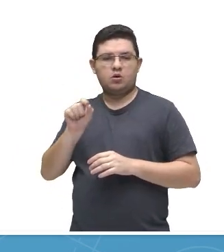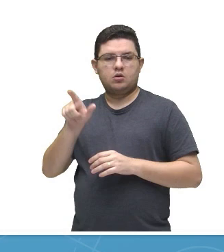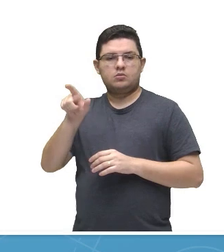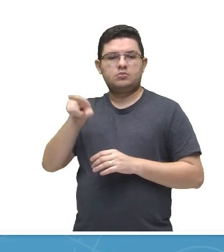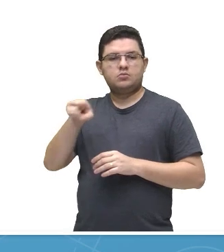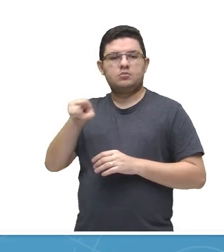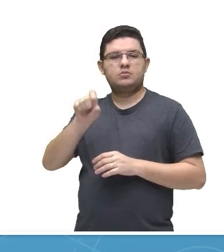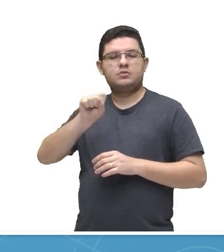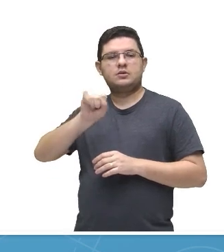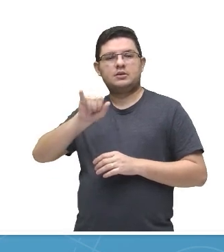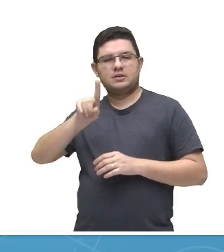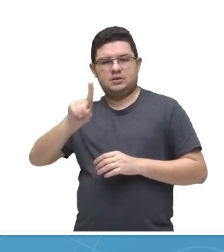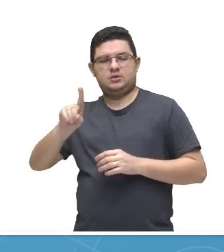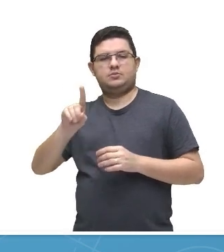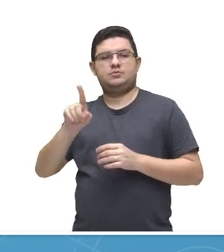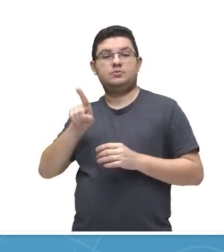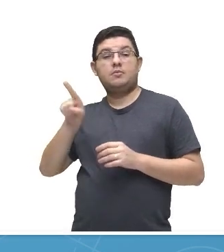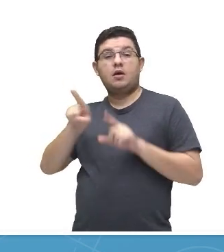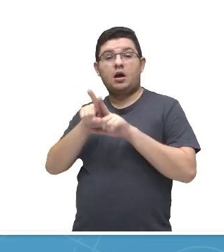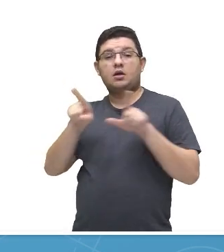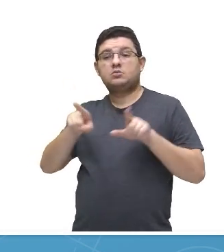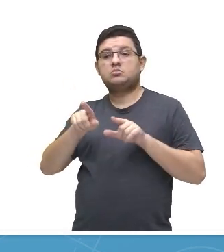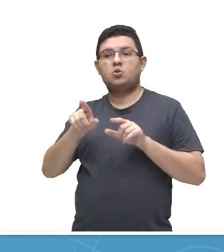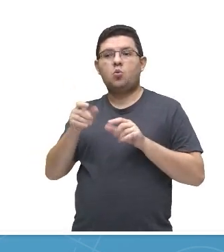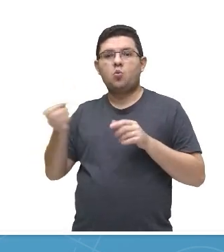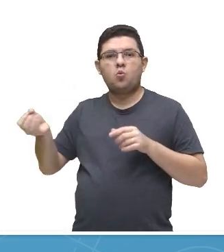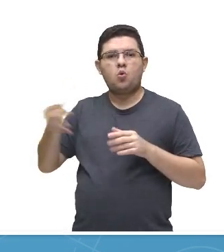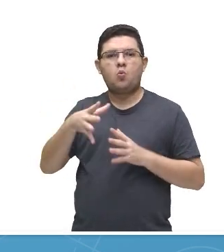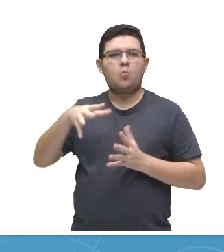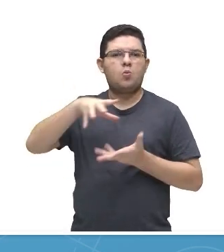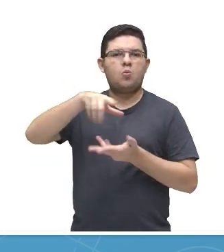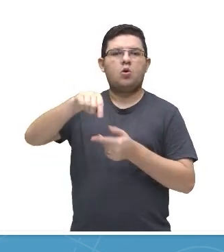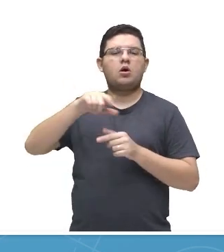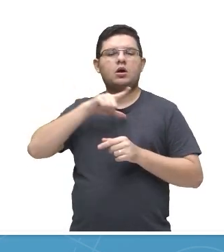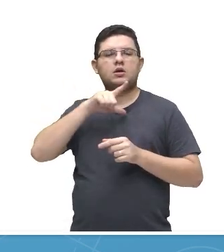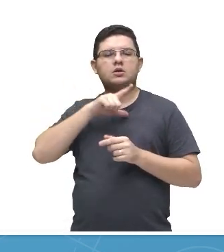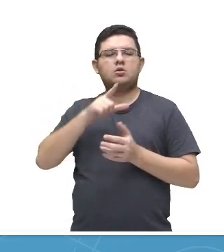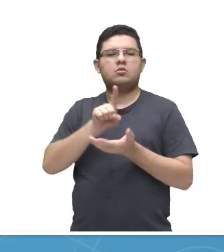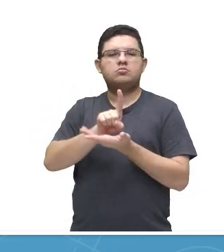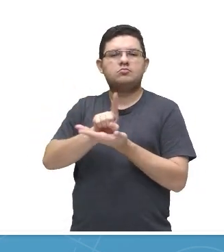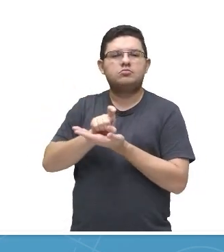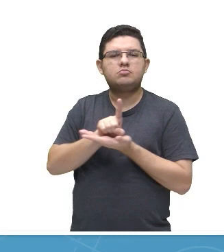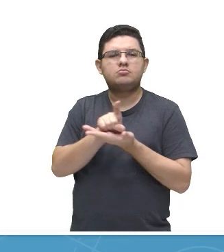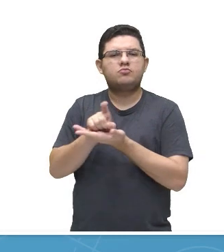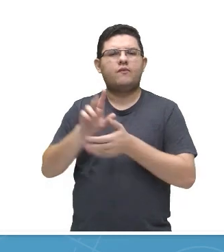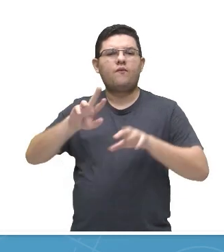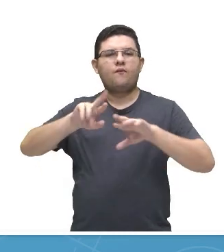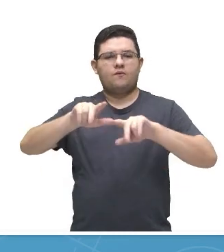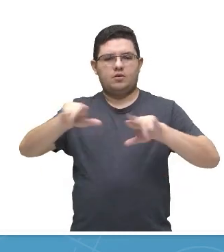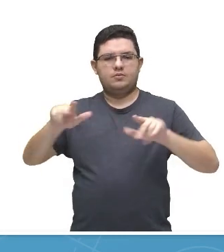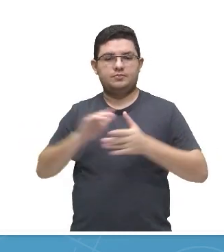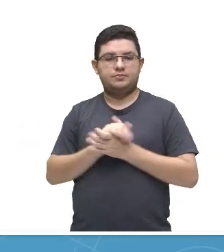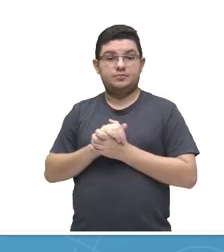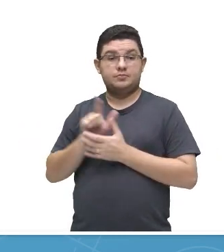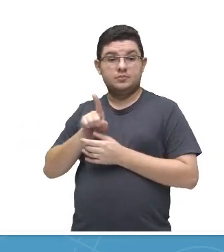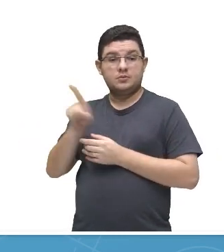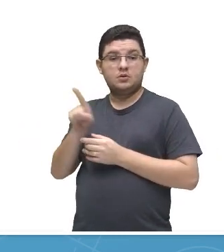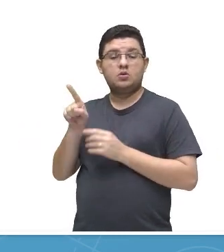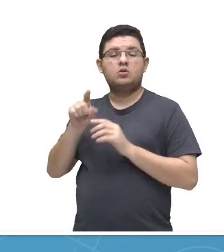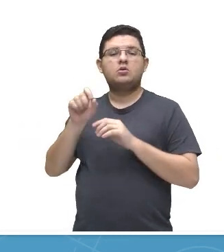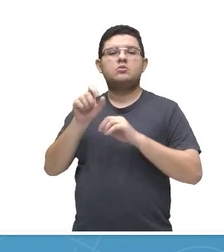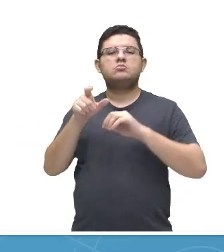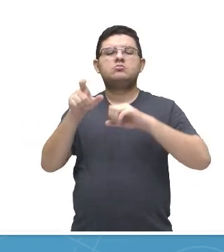da nossa questão, que diz assim: indique. Indicar é mostrar, né? Todos os substantivos do texto. Aprendemos sobre